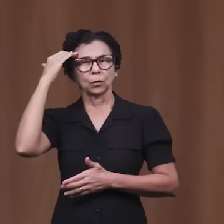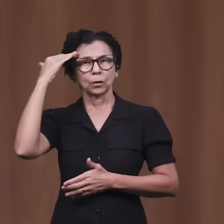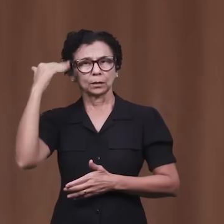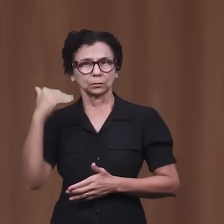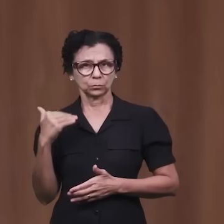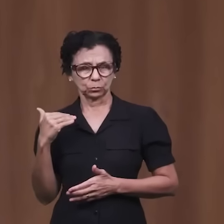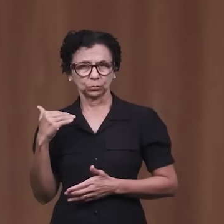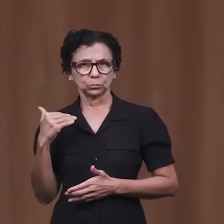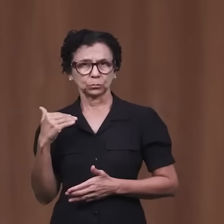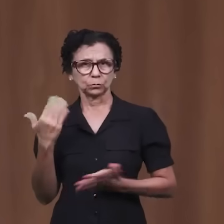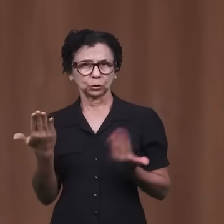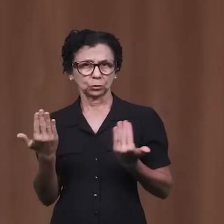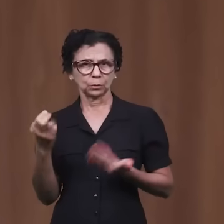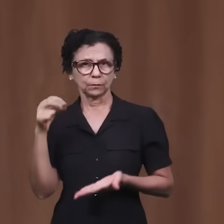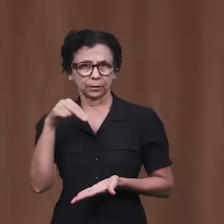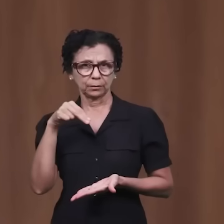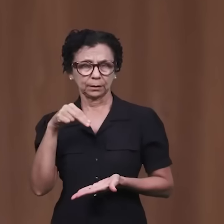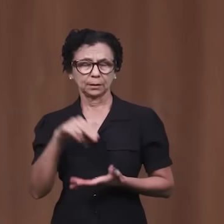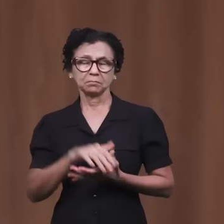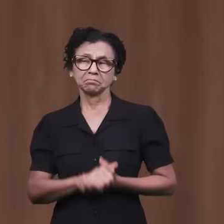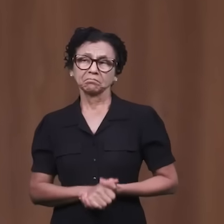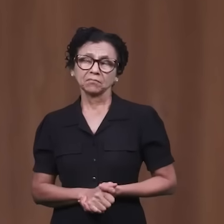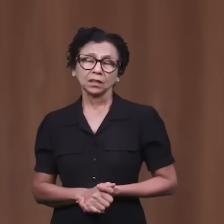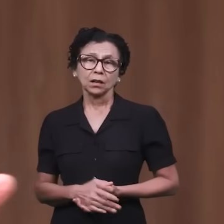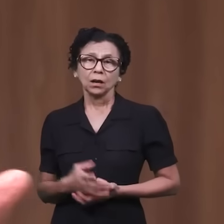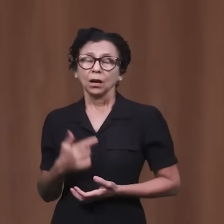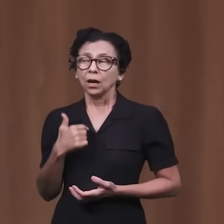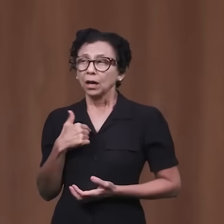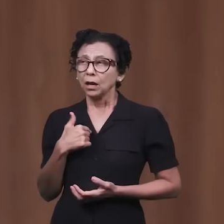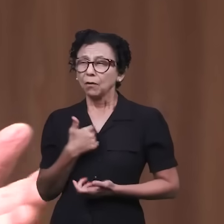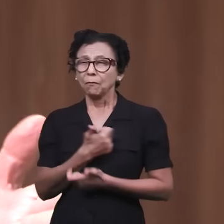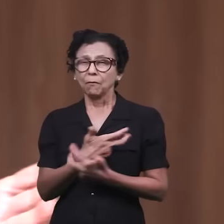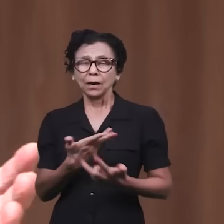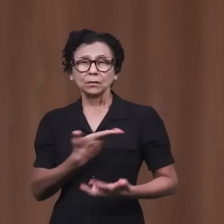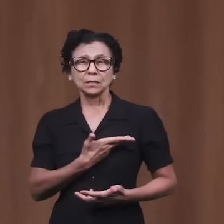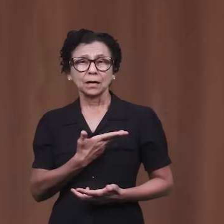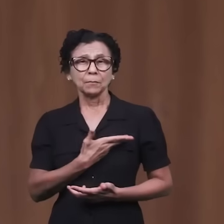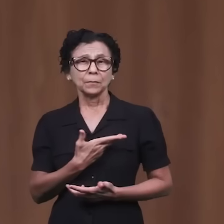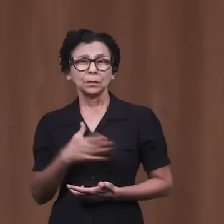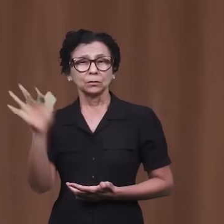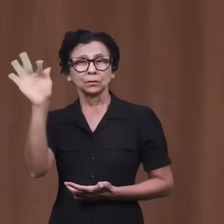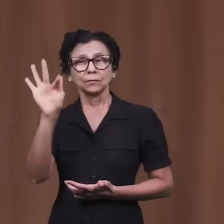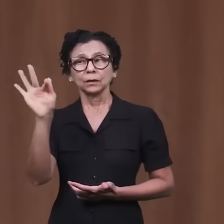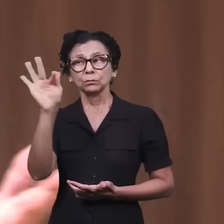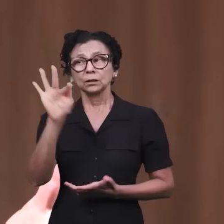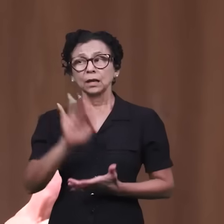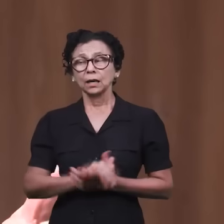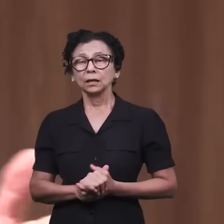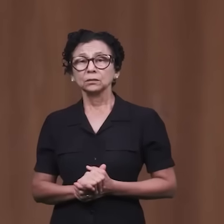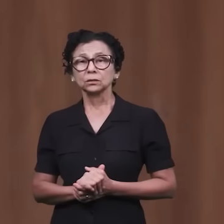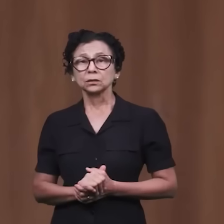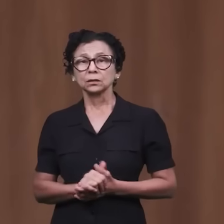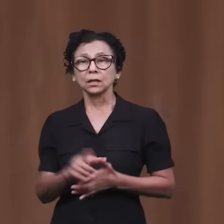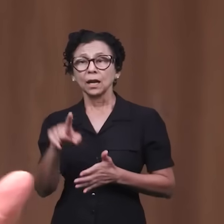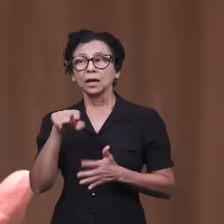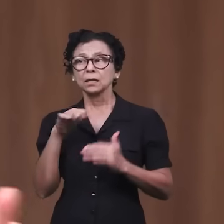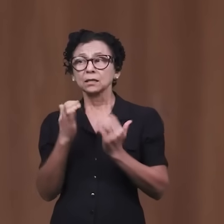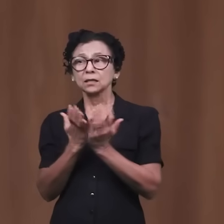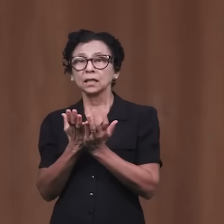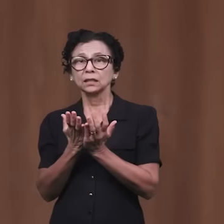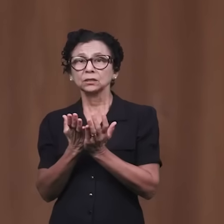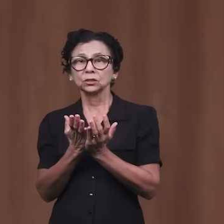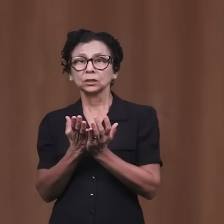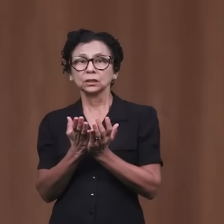da Coreia do Sul, era jovem, esteve aqui conosco, e ela disse, olha, eu tenho vários colegas universitários que eles eram crentes, e hoje não creem mais